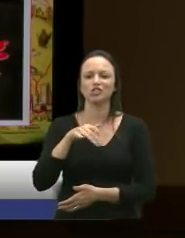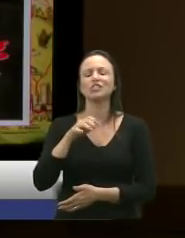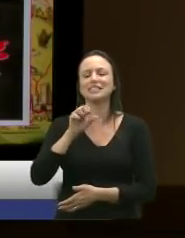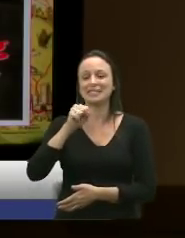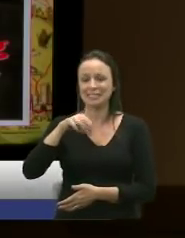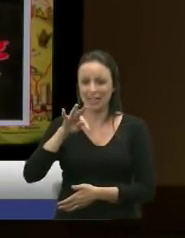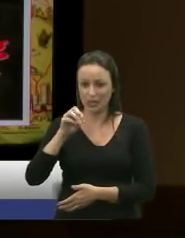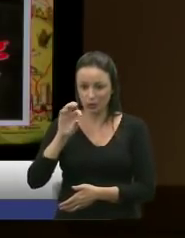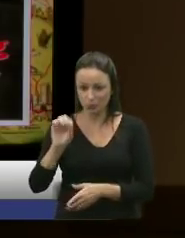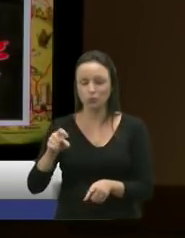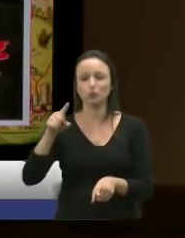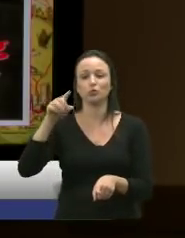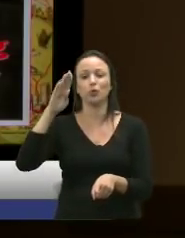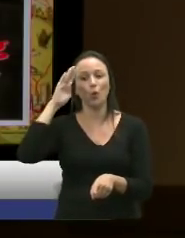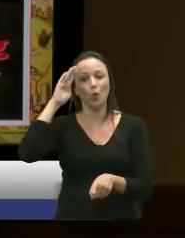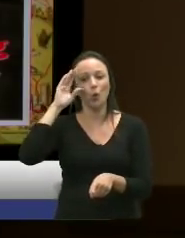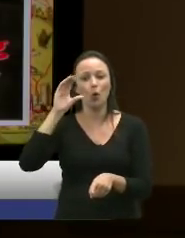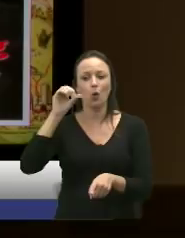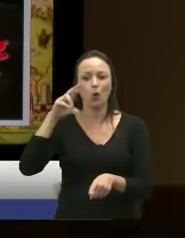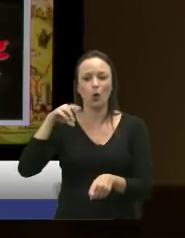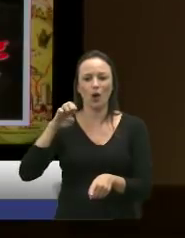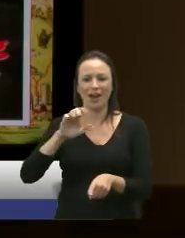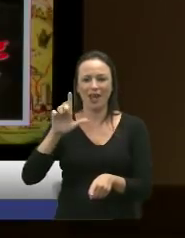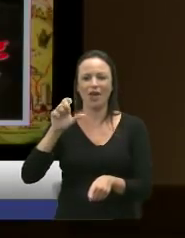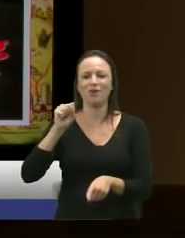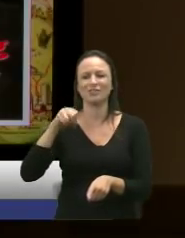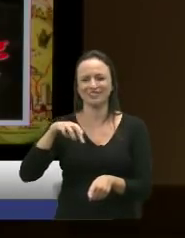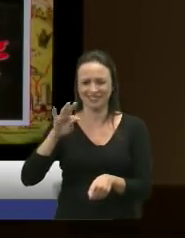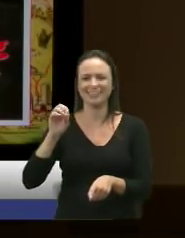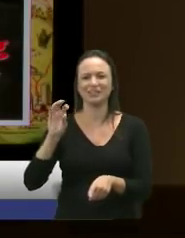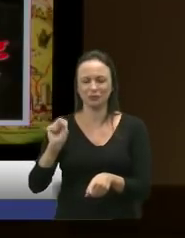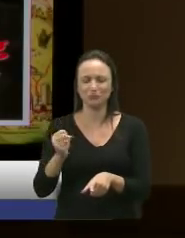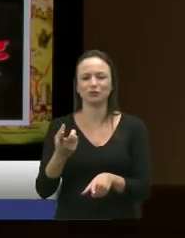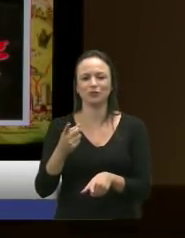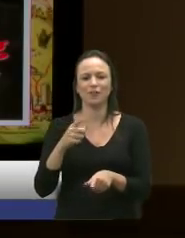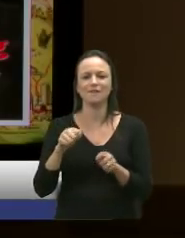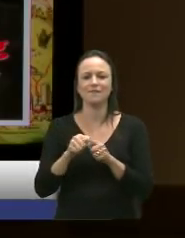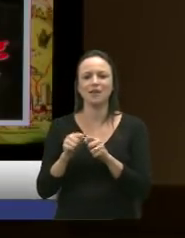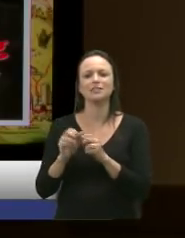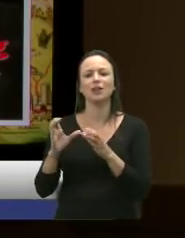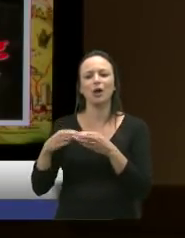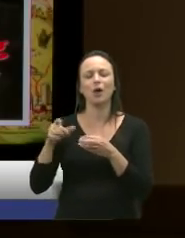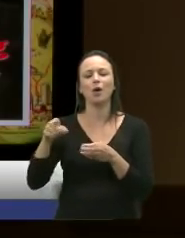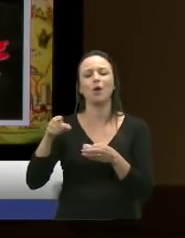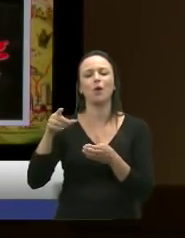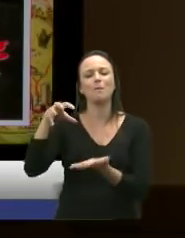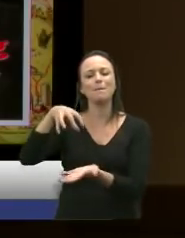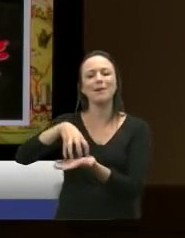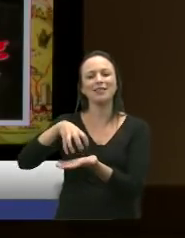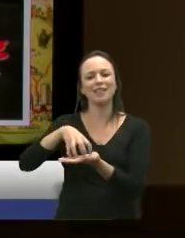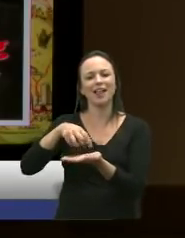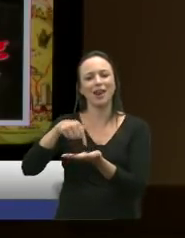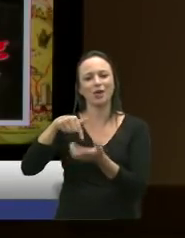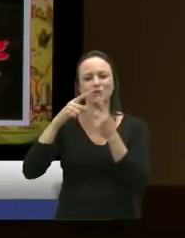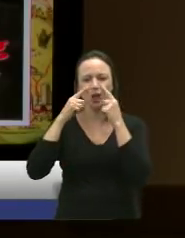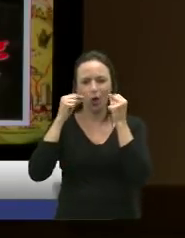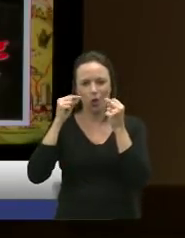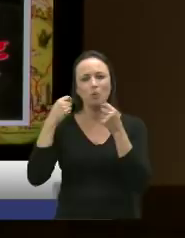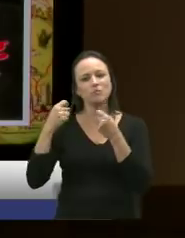Santos, Coronel Jefferson, nós conseguimos que o batalhão de Jaú fizesse homenagem ao nosso irmão de Bocaina.